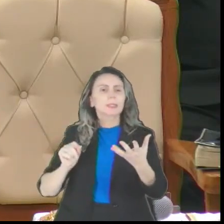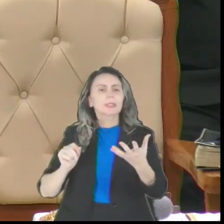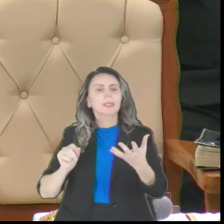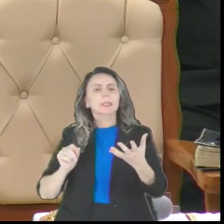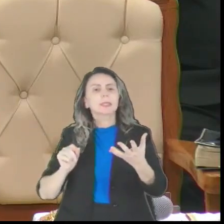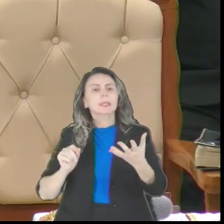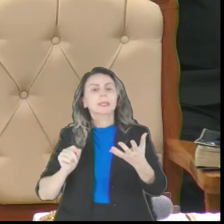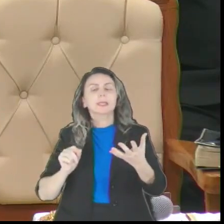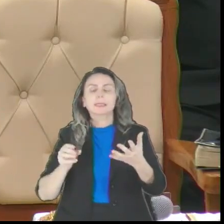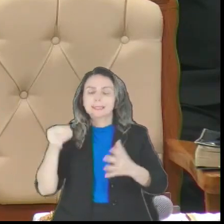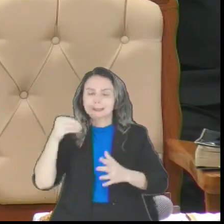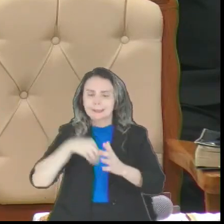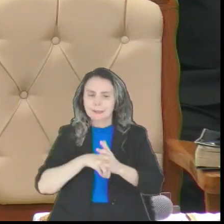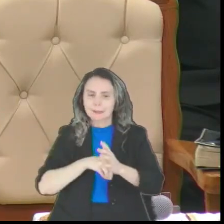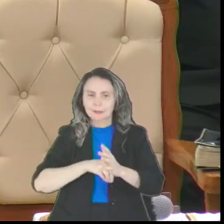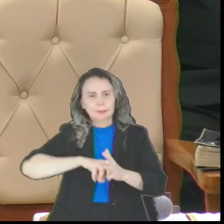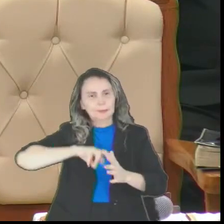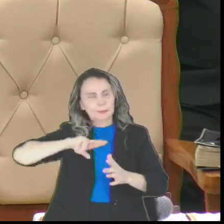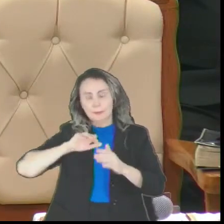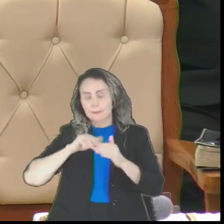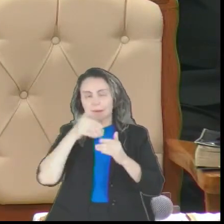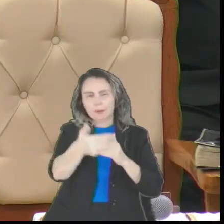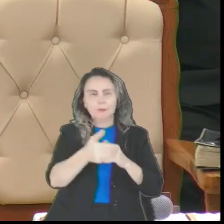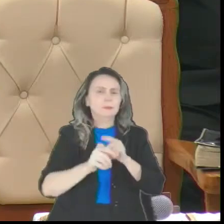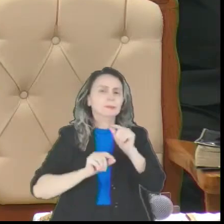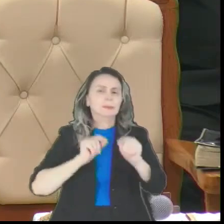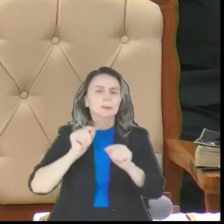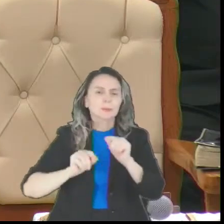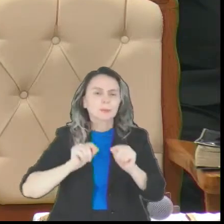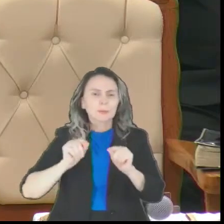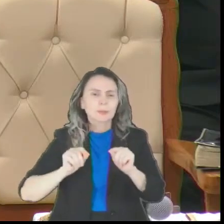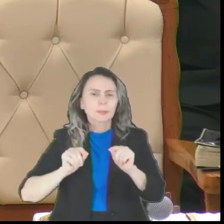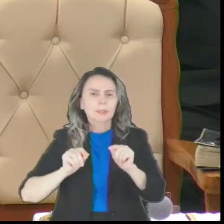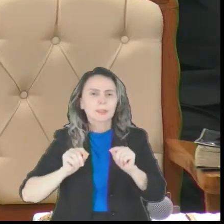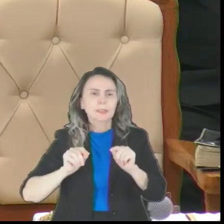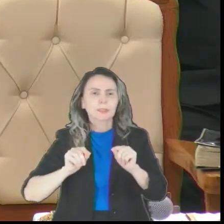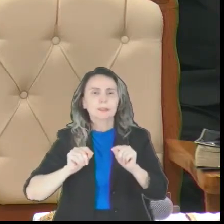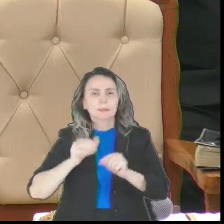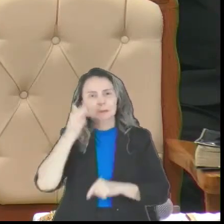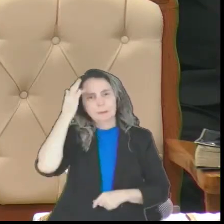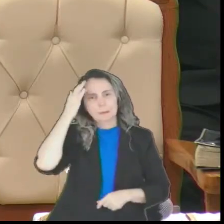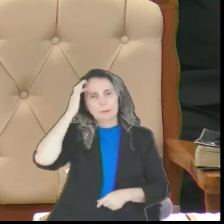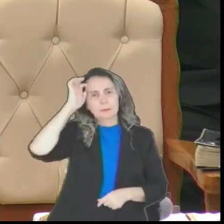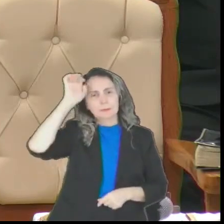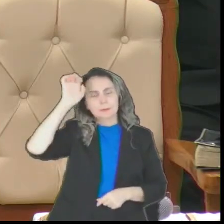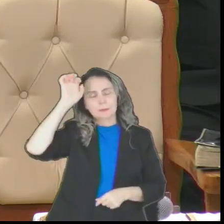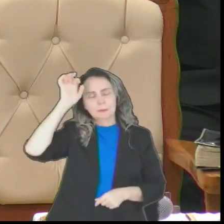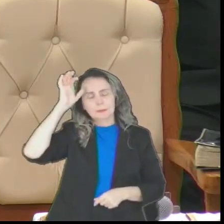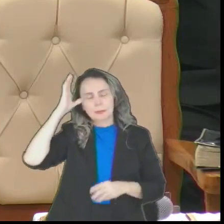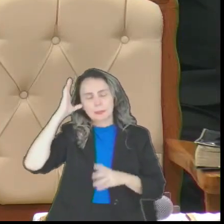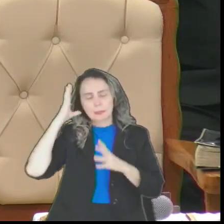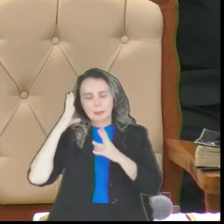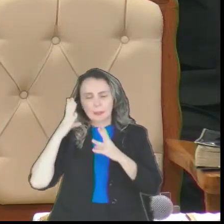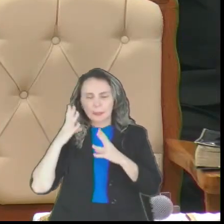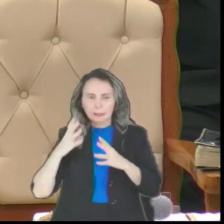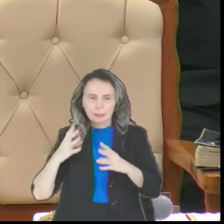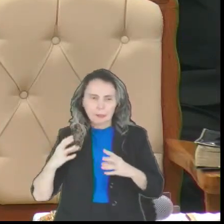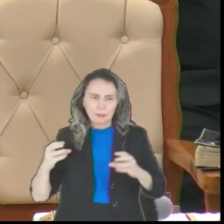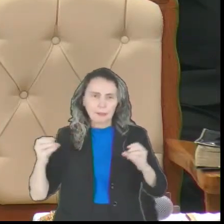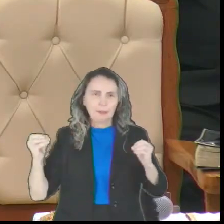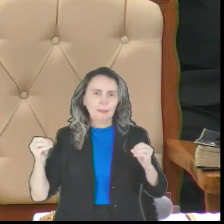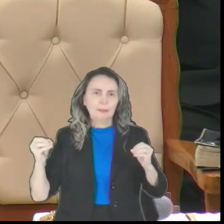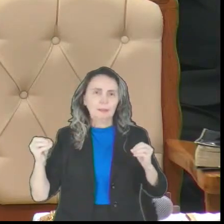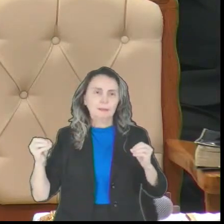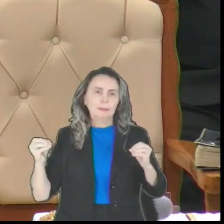está lá fora. E o que é? O arrefecimento da fé. As pessoas estão perdendo